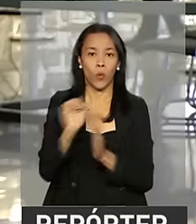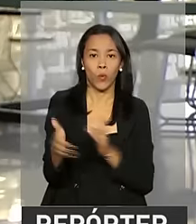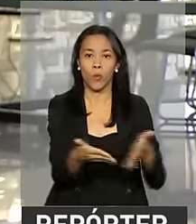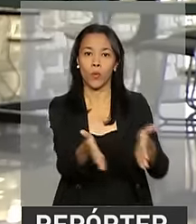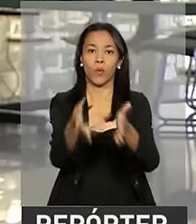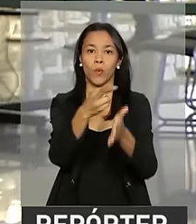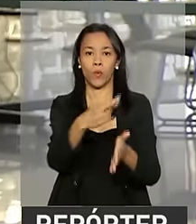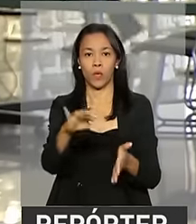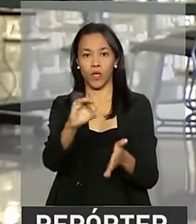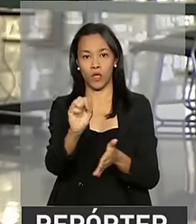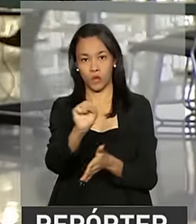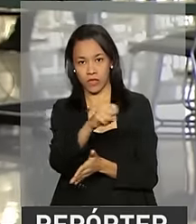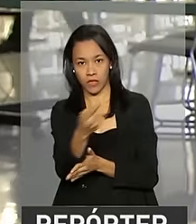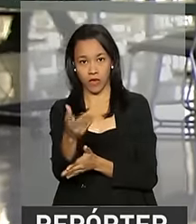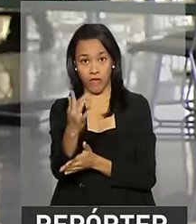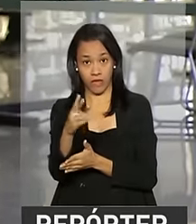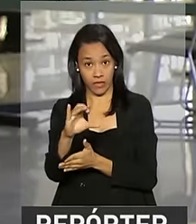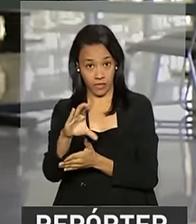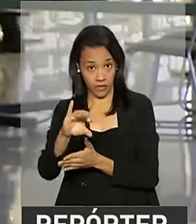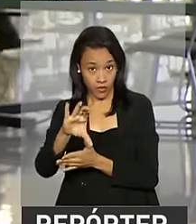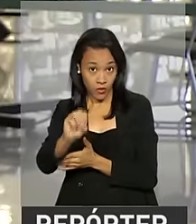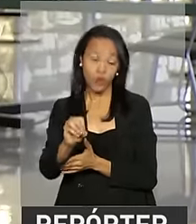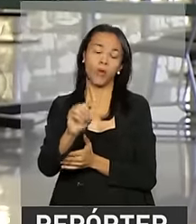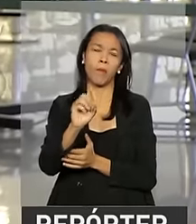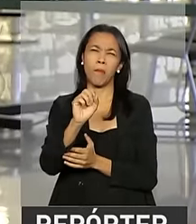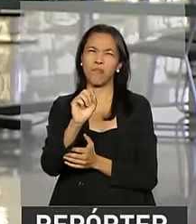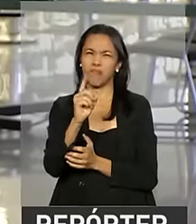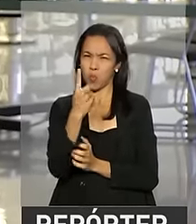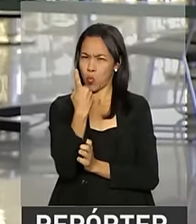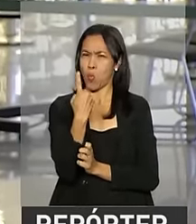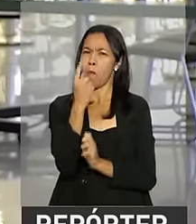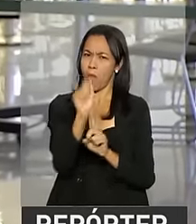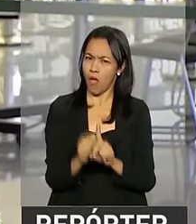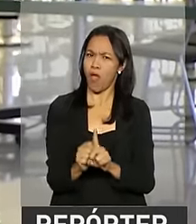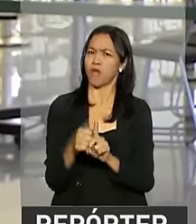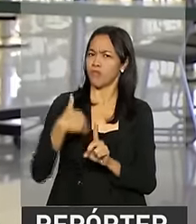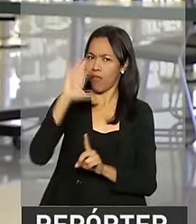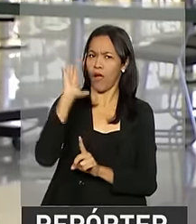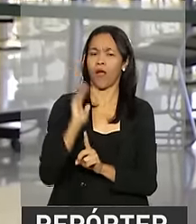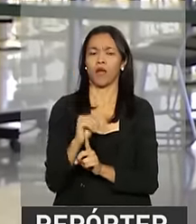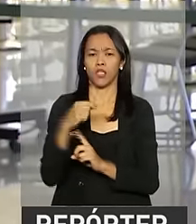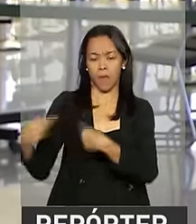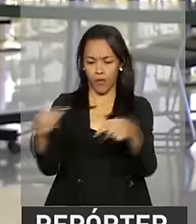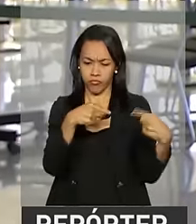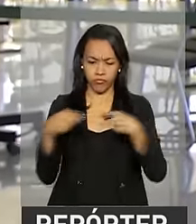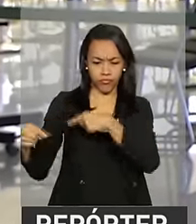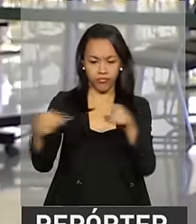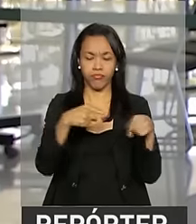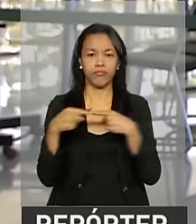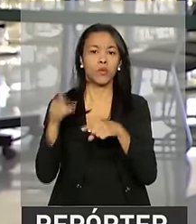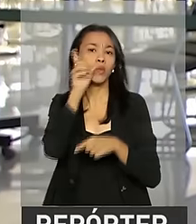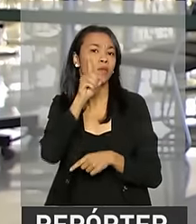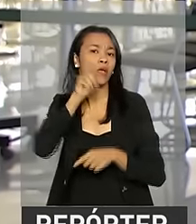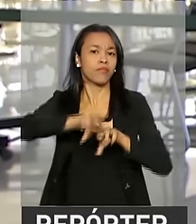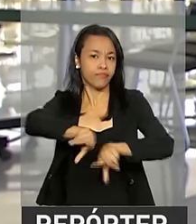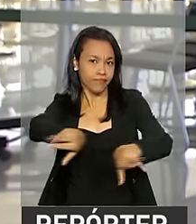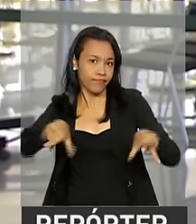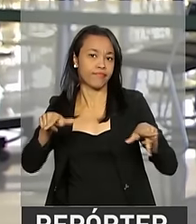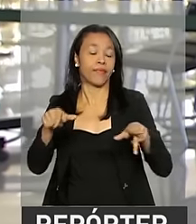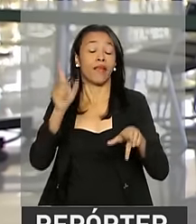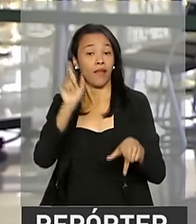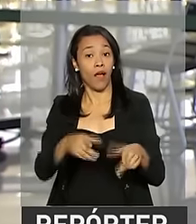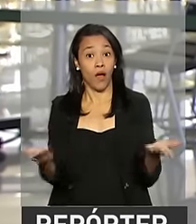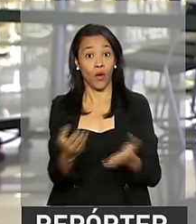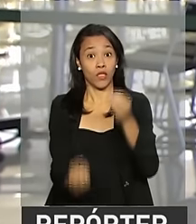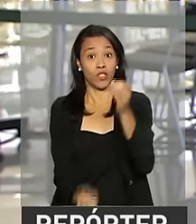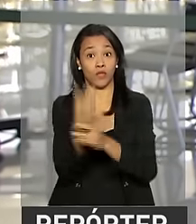do governo federal há mais de um mês, também vem sendo discutido com o parlamentares, e a ideia é que agora, com o lançamento do